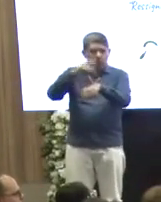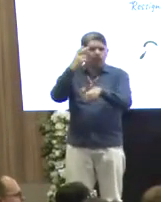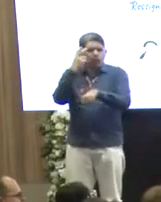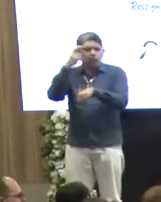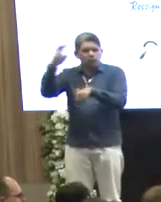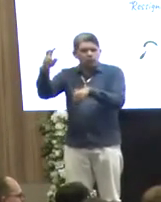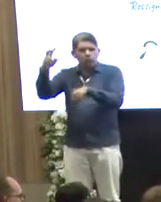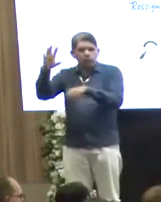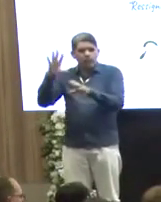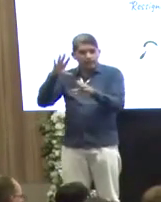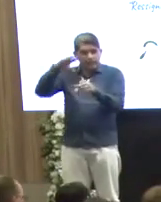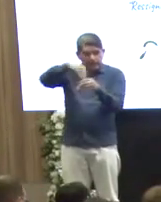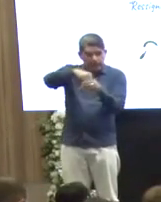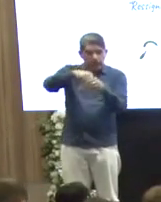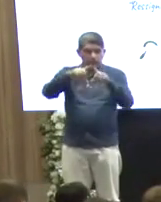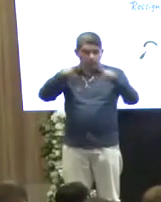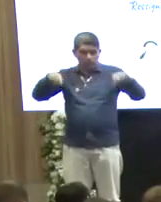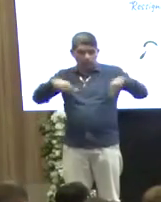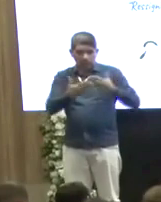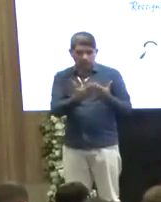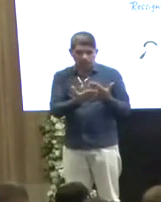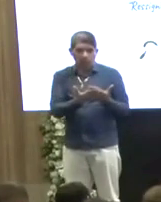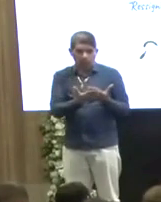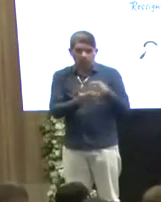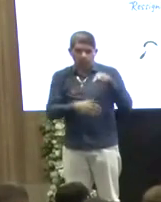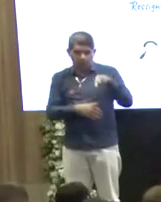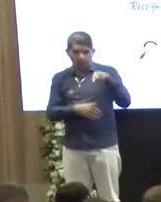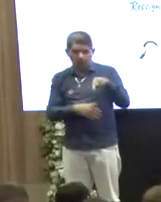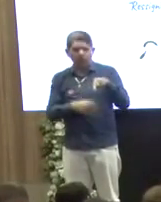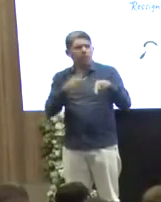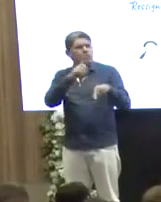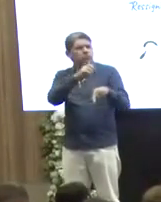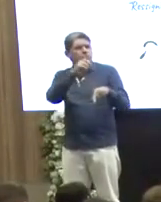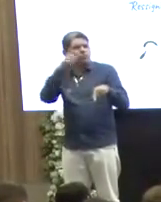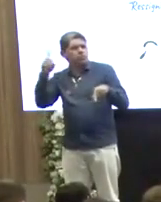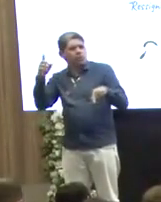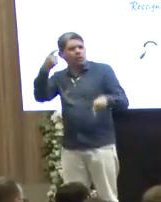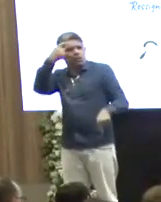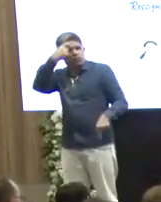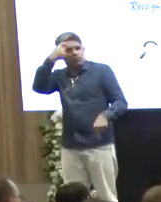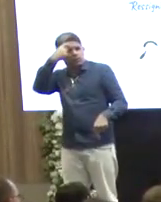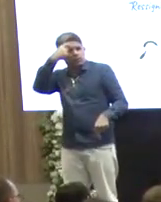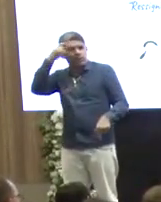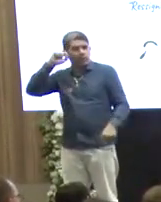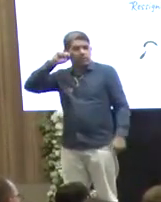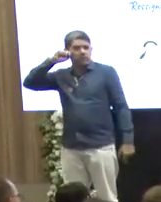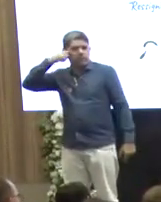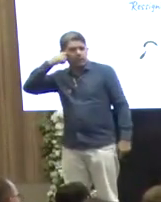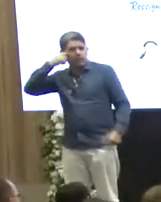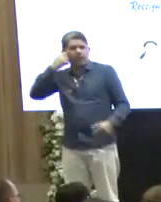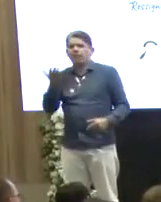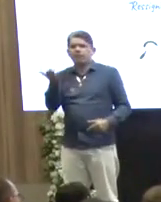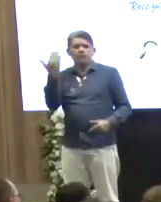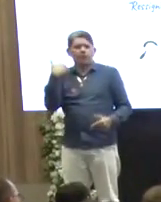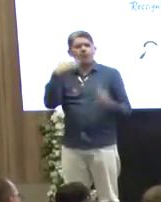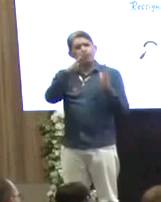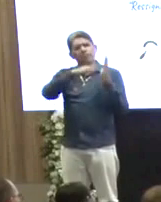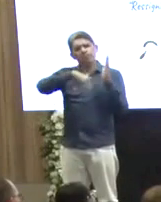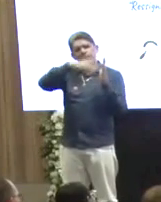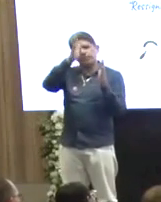para a escola. Então, professora, na sua opinião, alinhar nossa prática pedagógica, trazendo